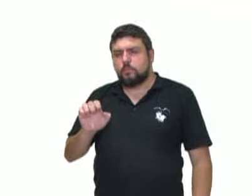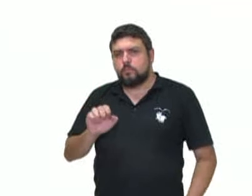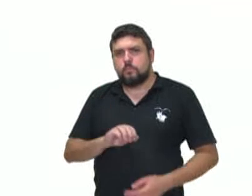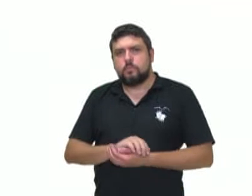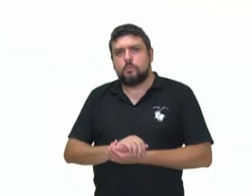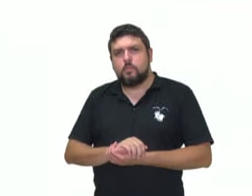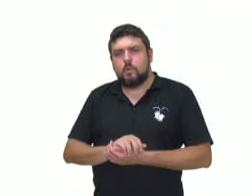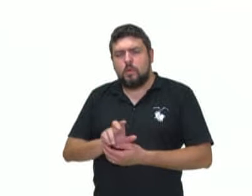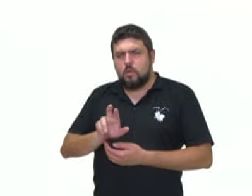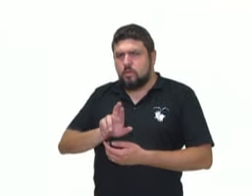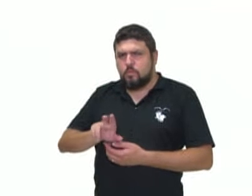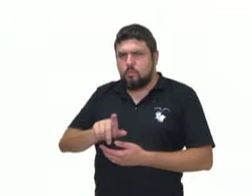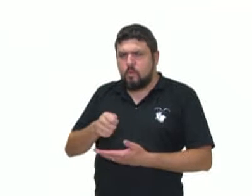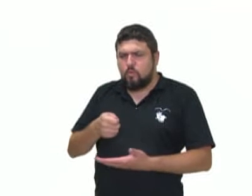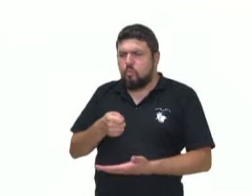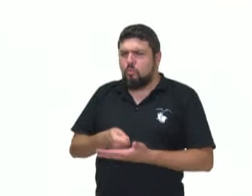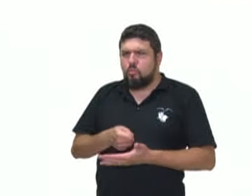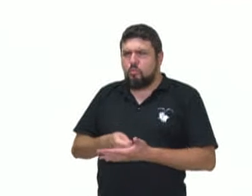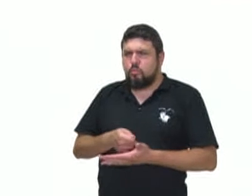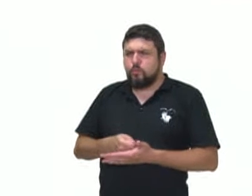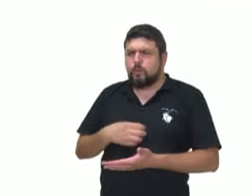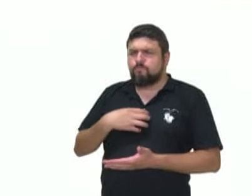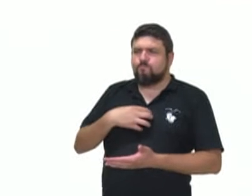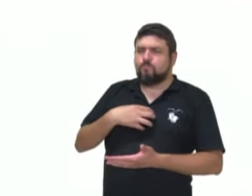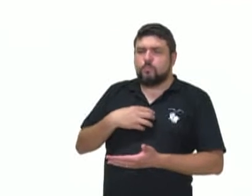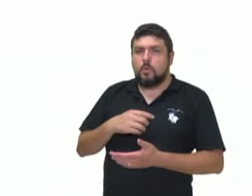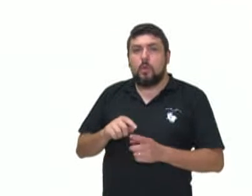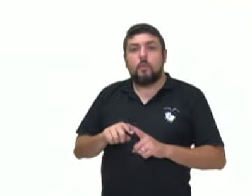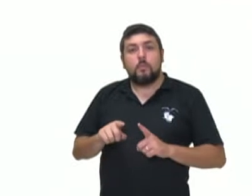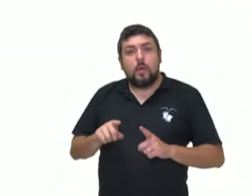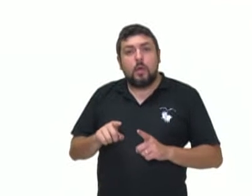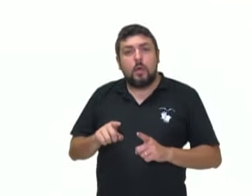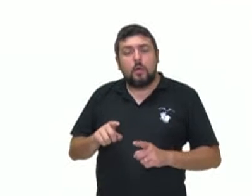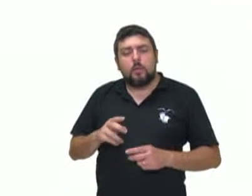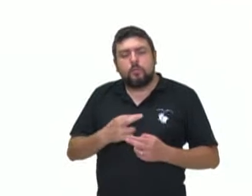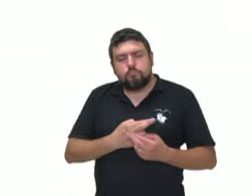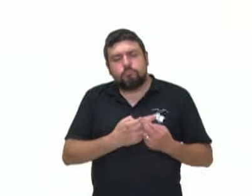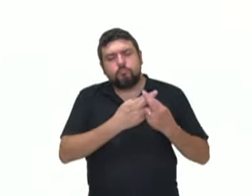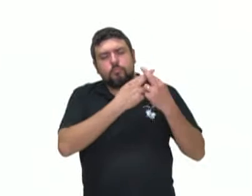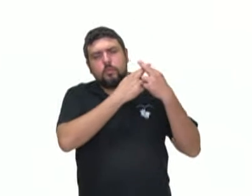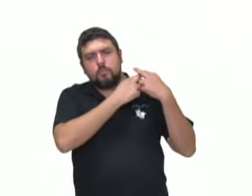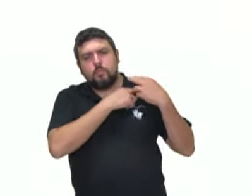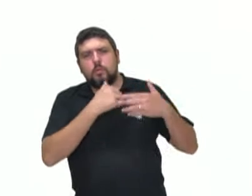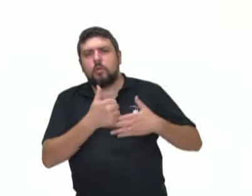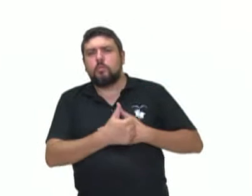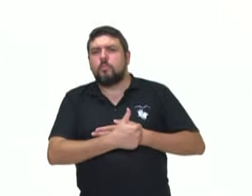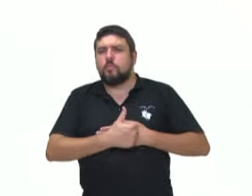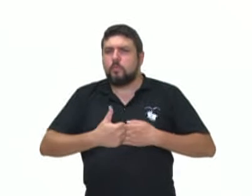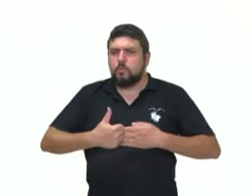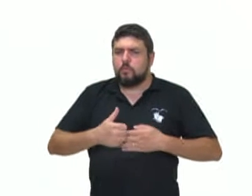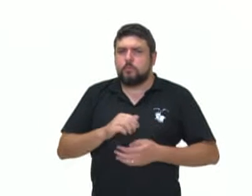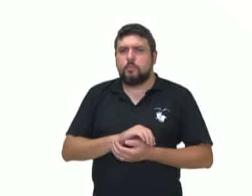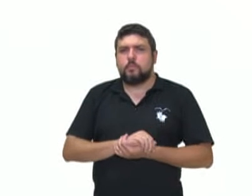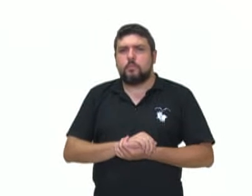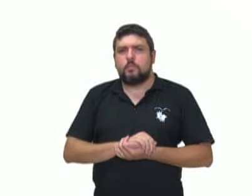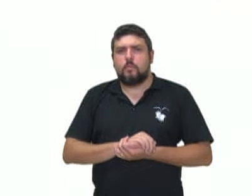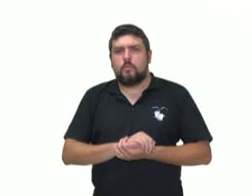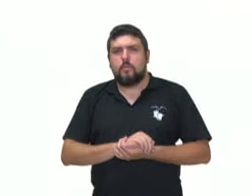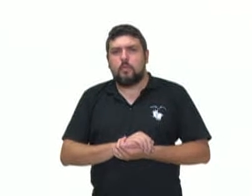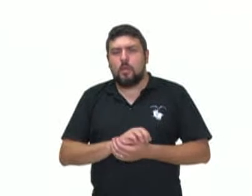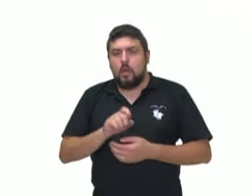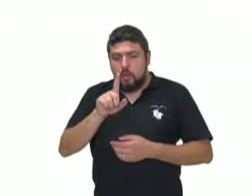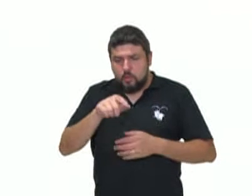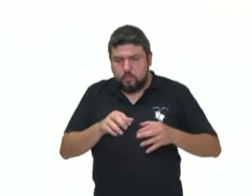obrigação, mas por um dever moral. A honestidade é aquilo que faz com que a pessoa haja com base